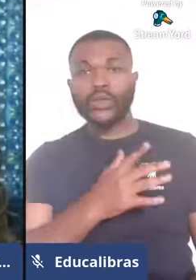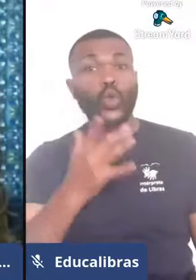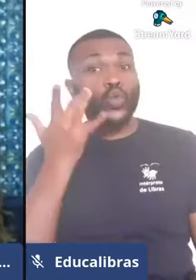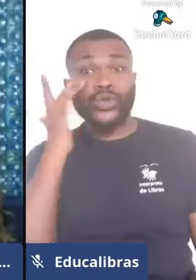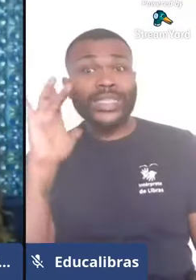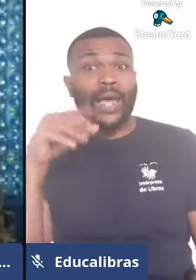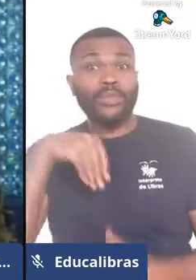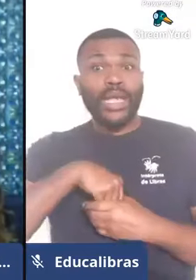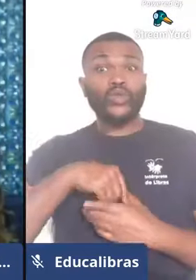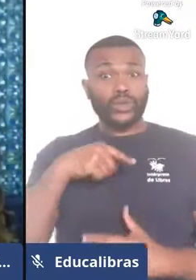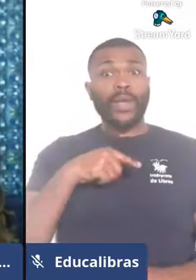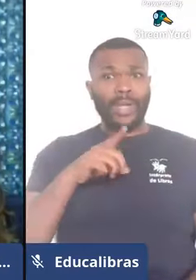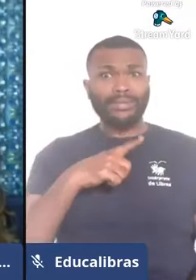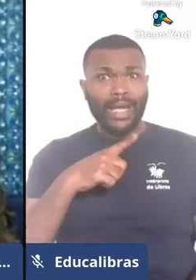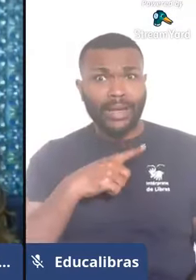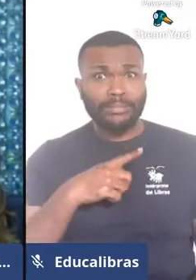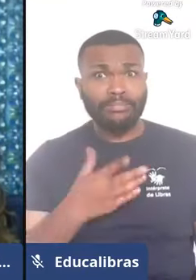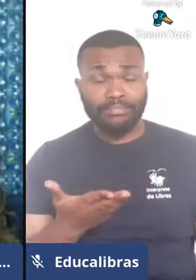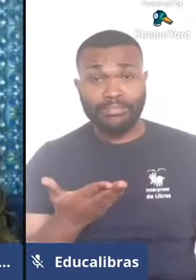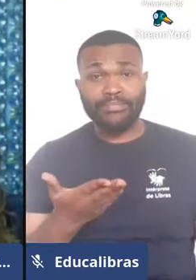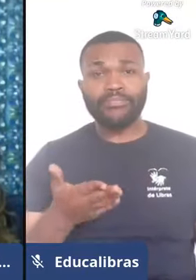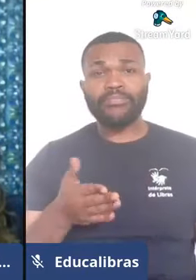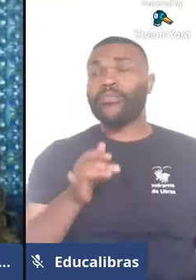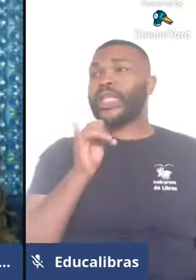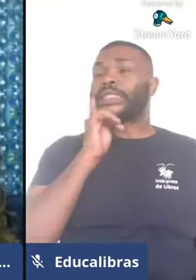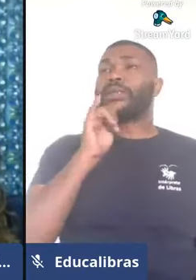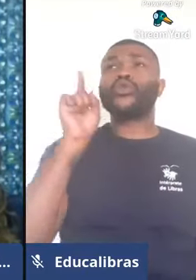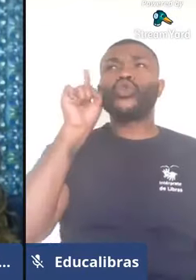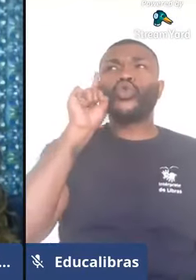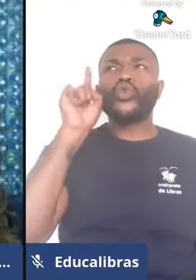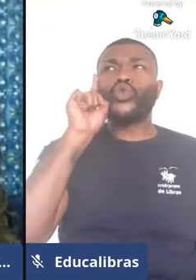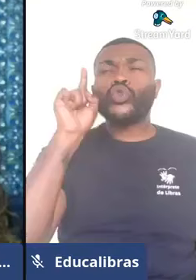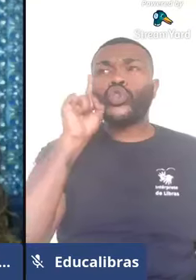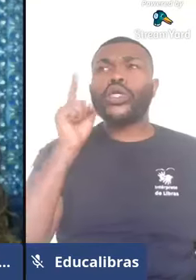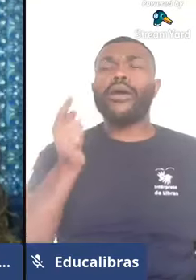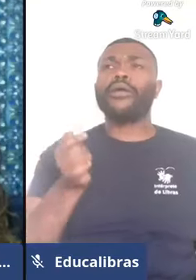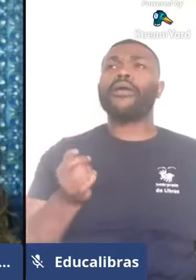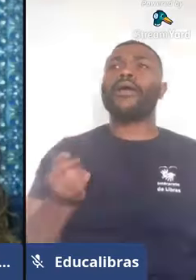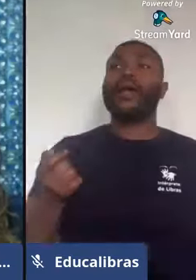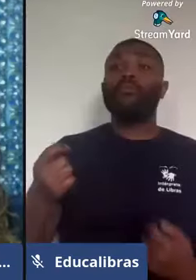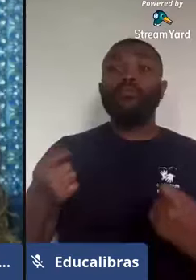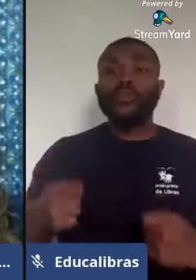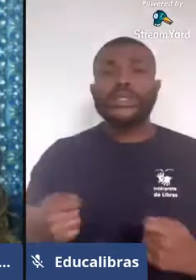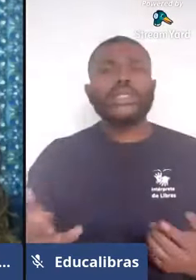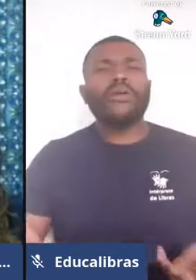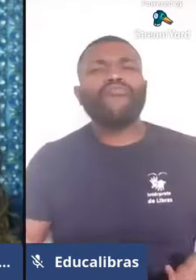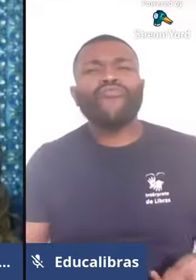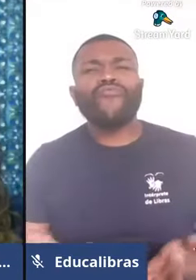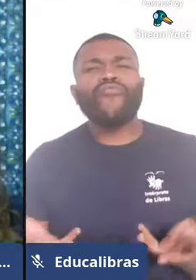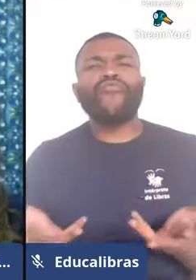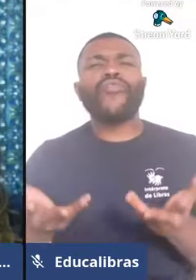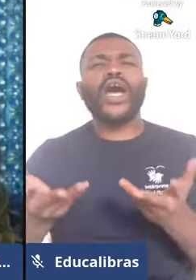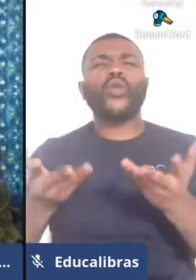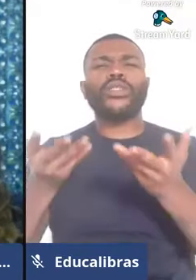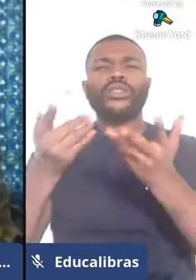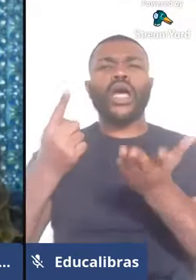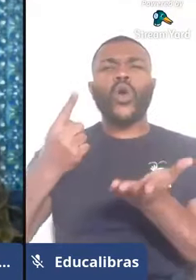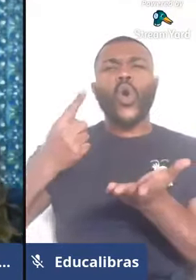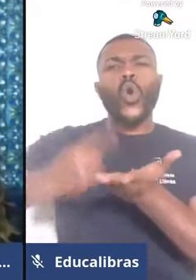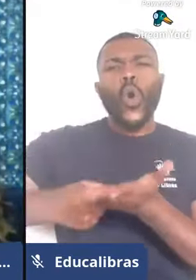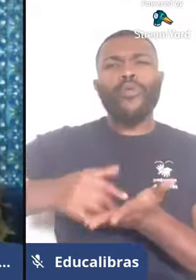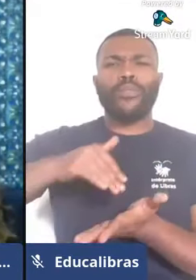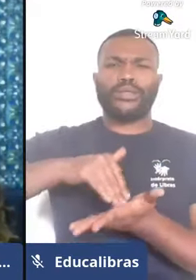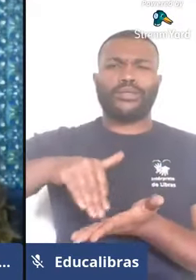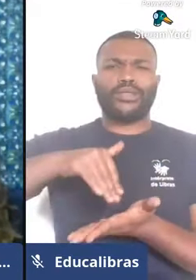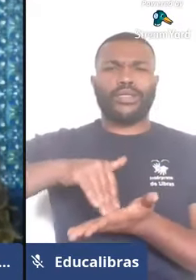velho problema que você sabe, que você enfrenta no dia a dia, que é assim, a valorização dessa agenda. Não é todo mundo que valoriza